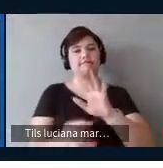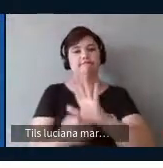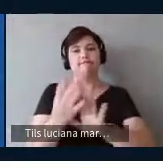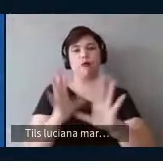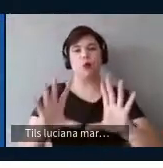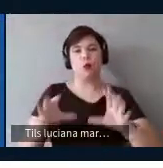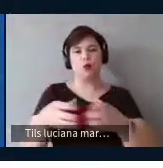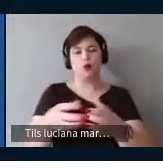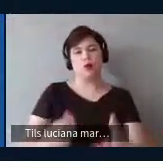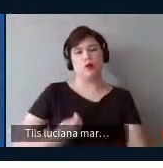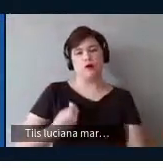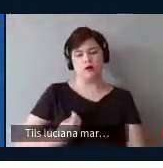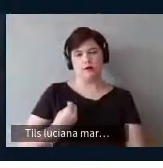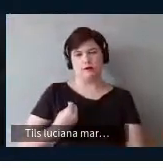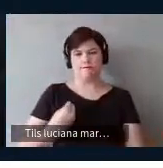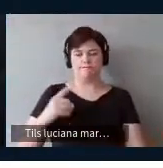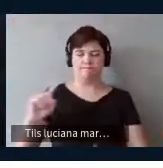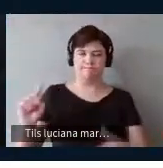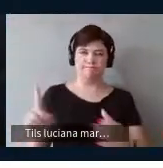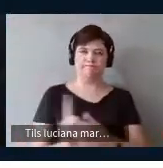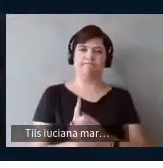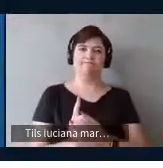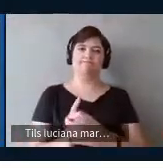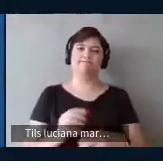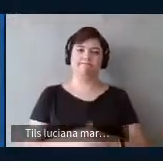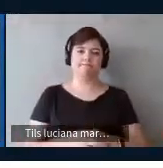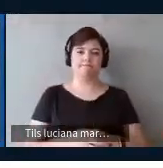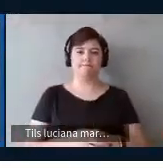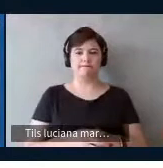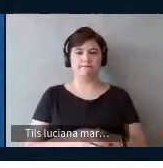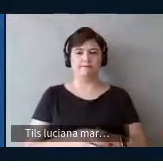ambiente na qual ele está inserido.